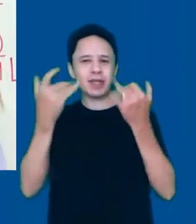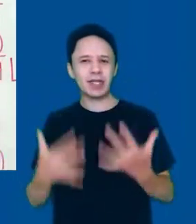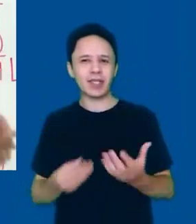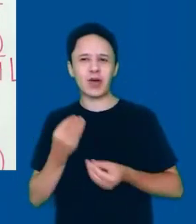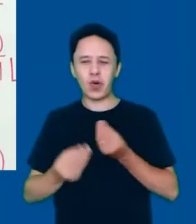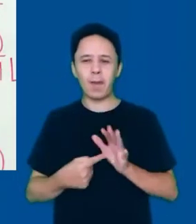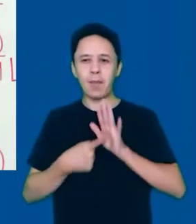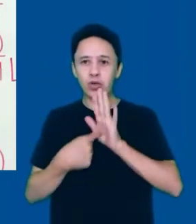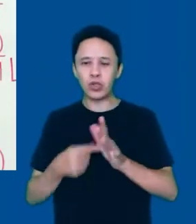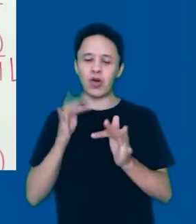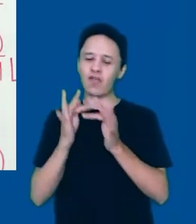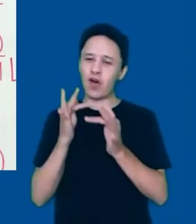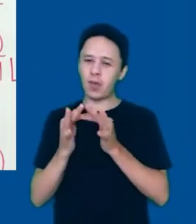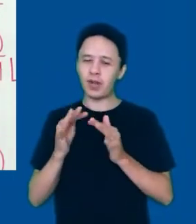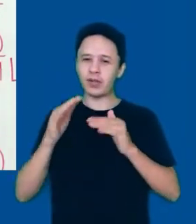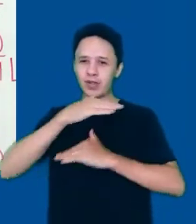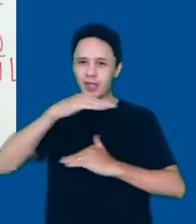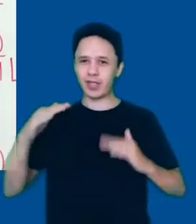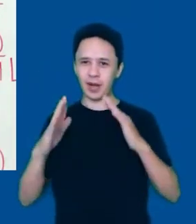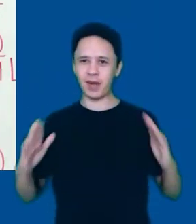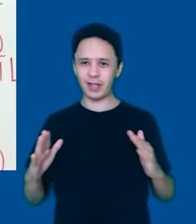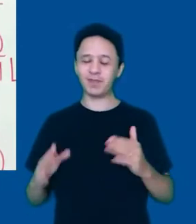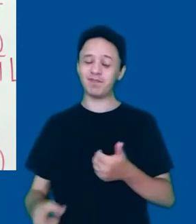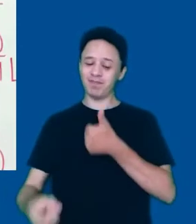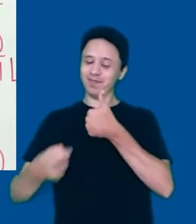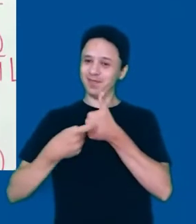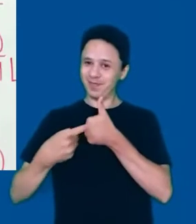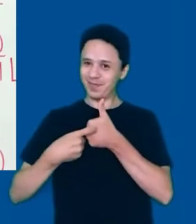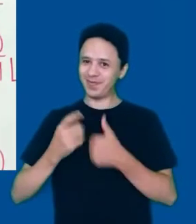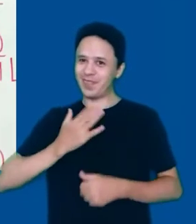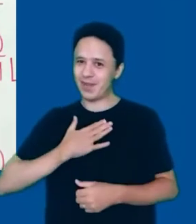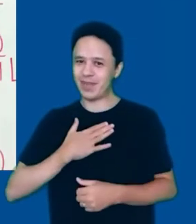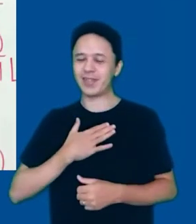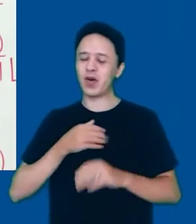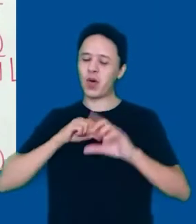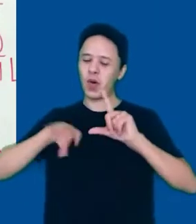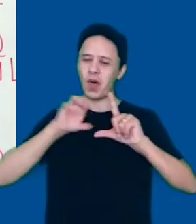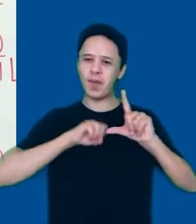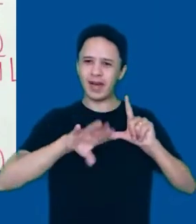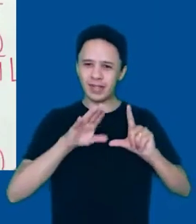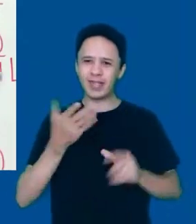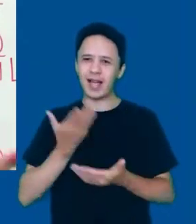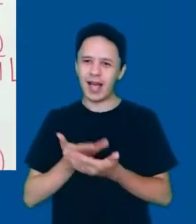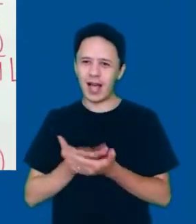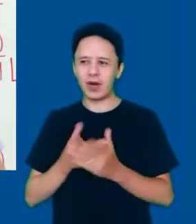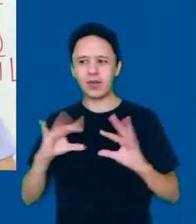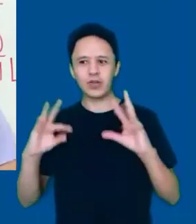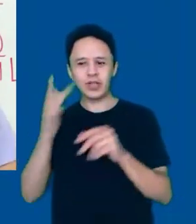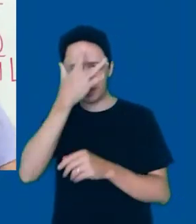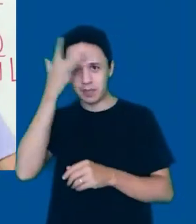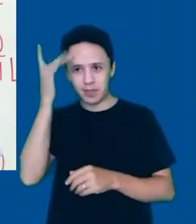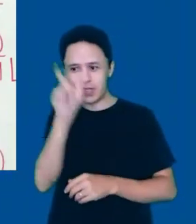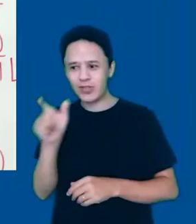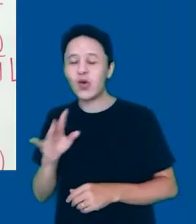a demonstração da fórmula de um trapézio. Deixa o joinha aí pra mim. Compartilha essa aula com os seus colegas, gente, para que todo mundo conheça,